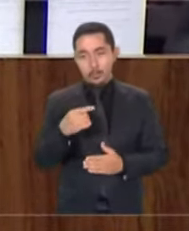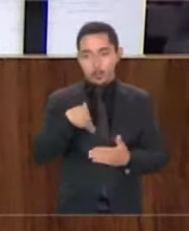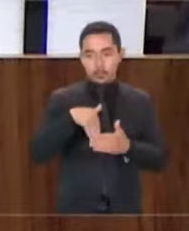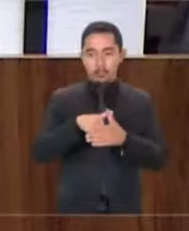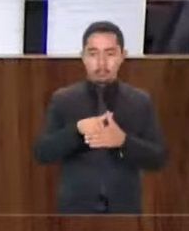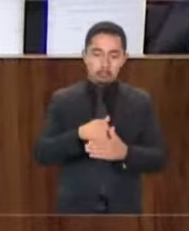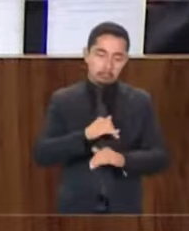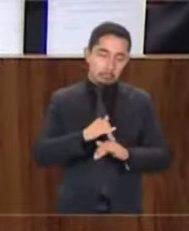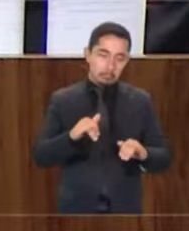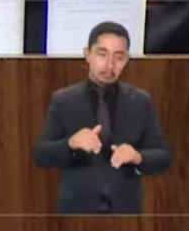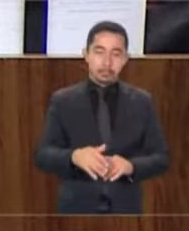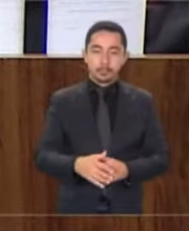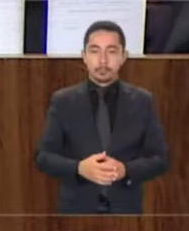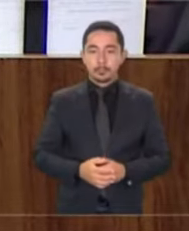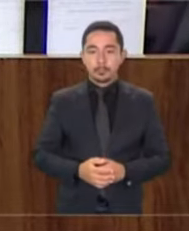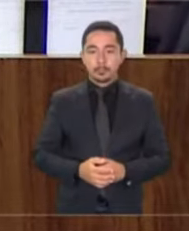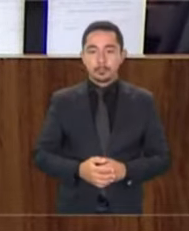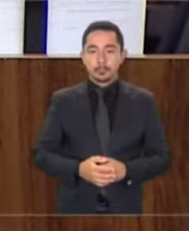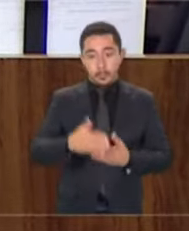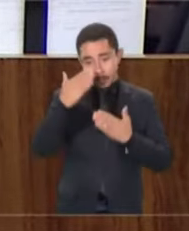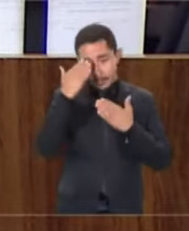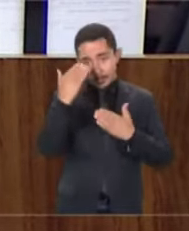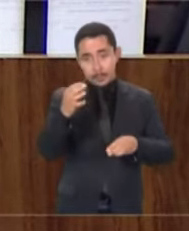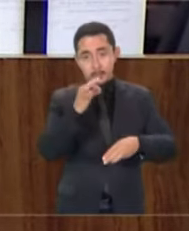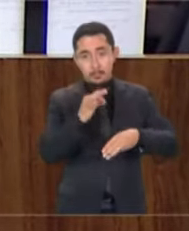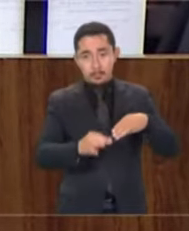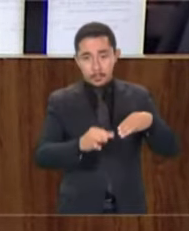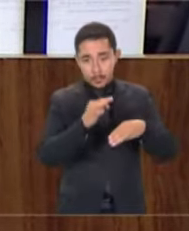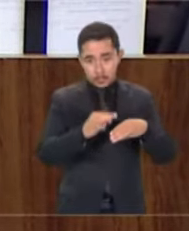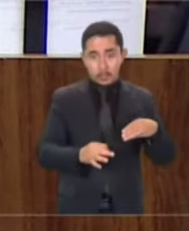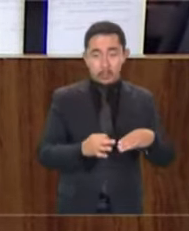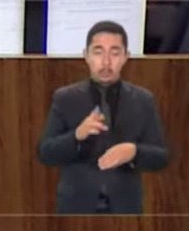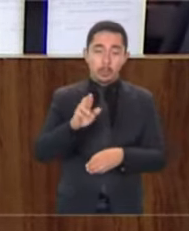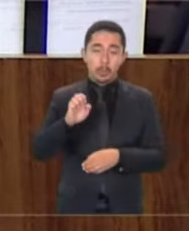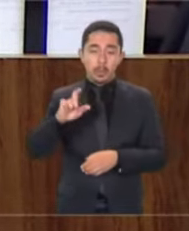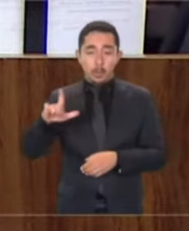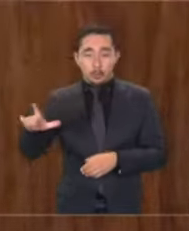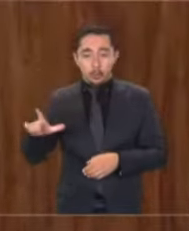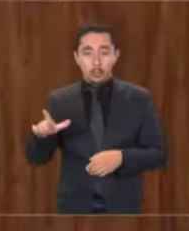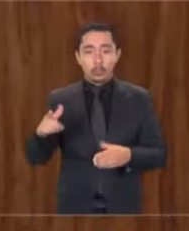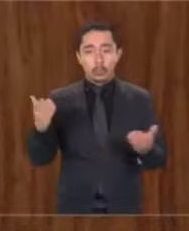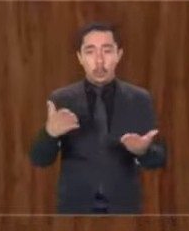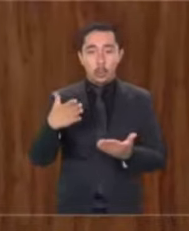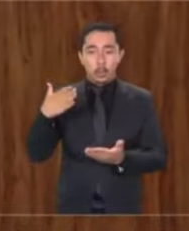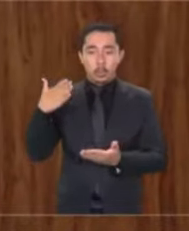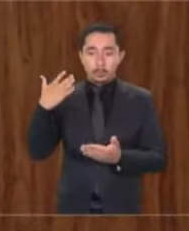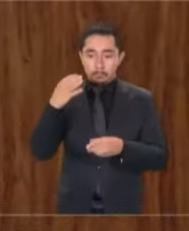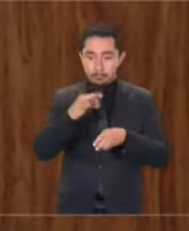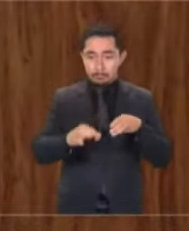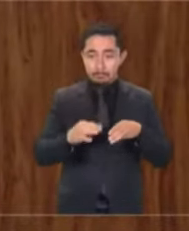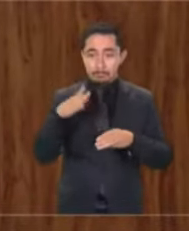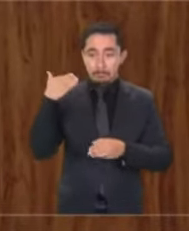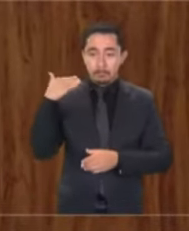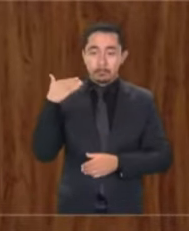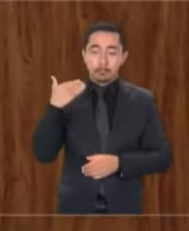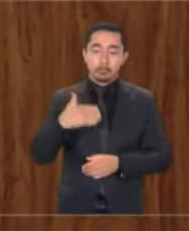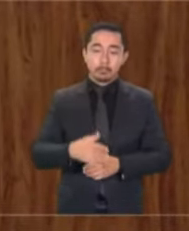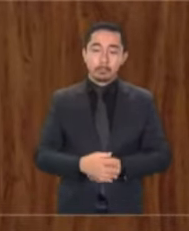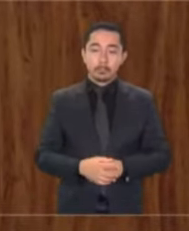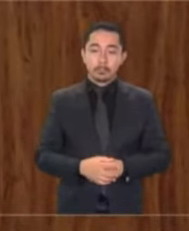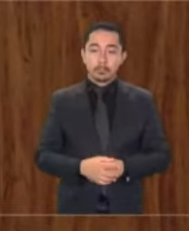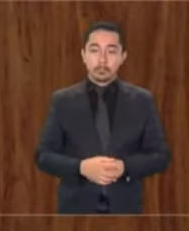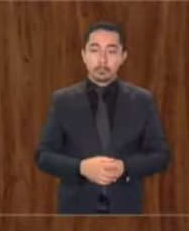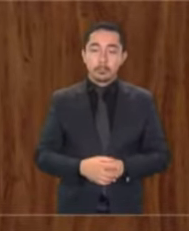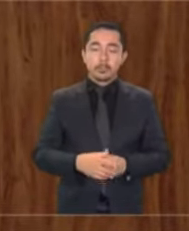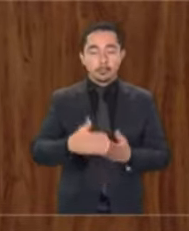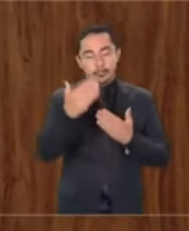Agradeço, ministro Raul Araújo, ministra Carmen Lúcia. Passo a palavra. Muito obrigada, presidente. Eu ouvi o